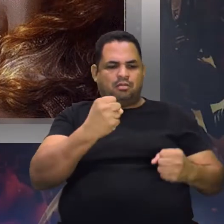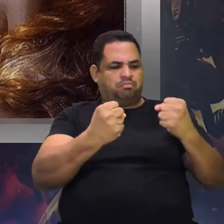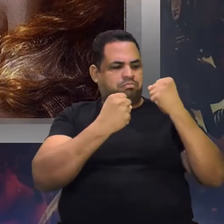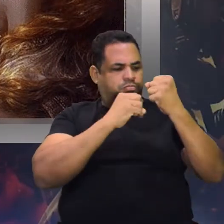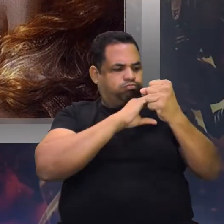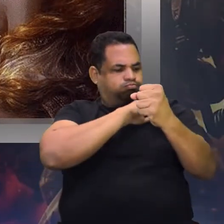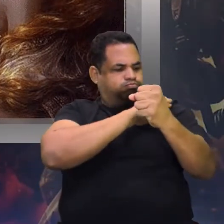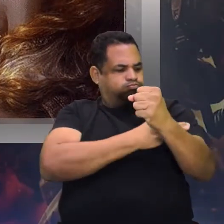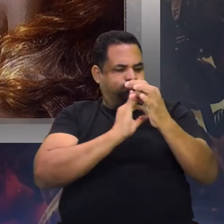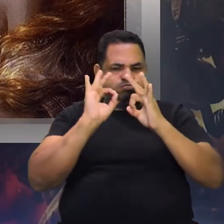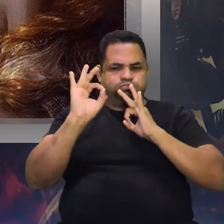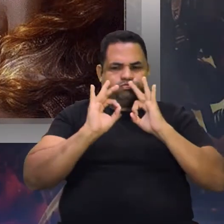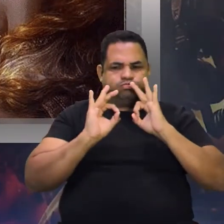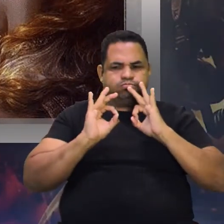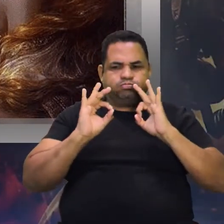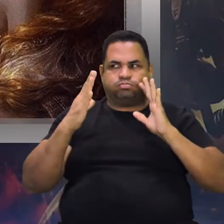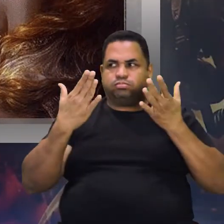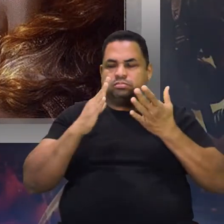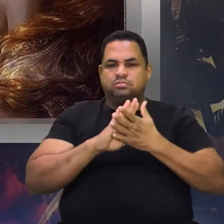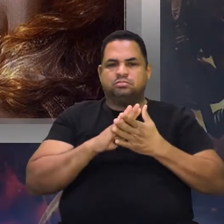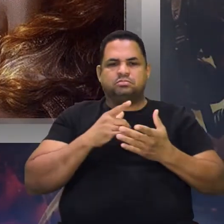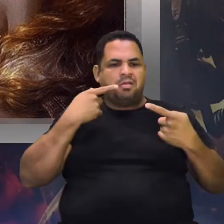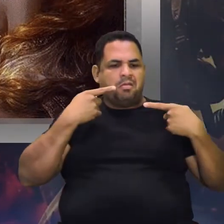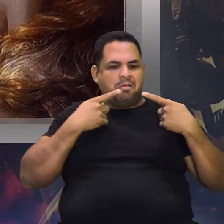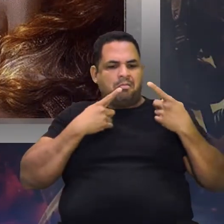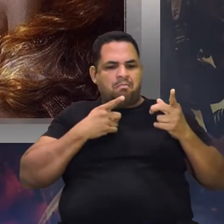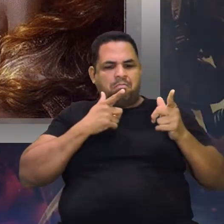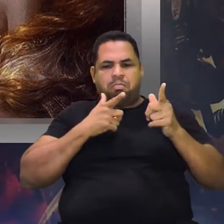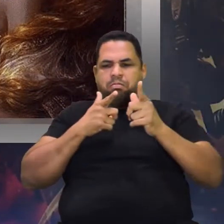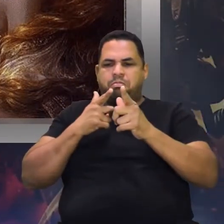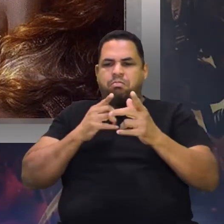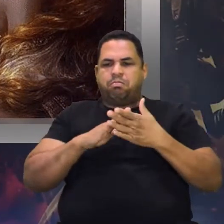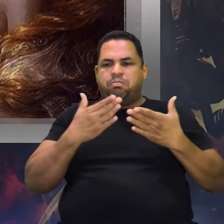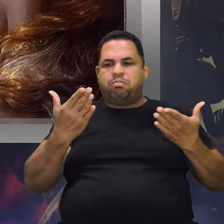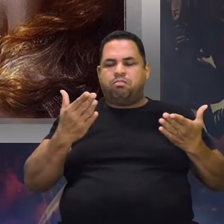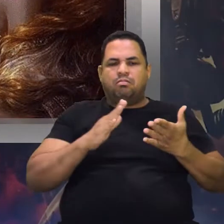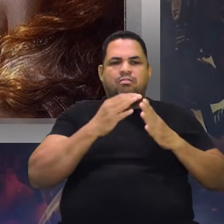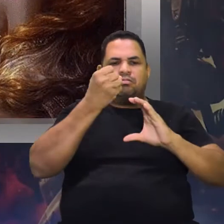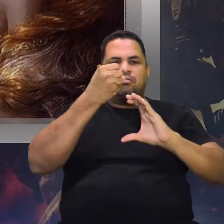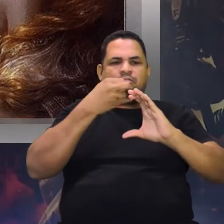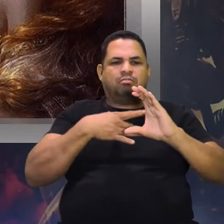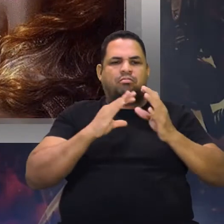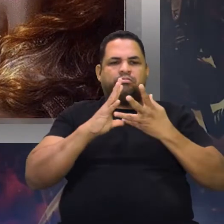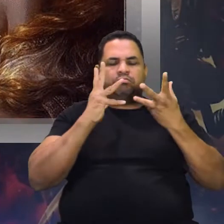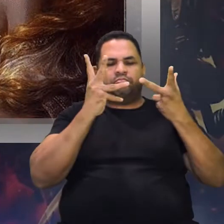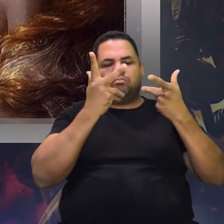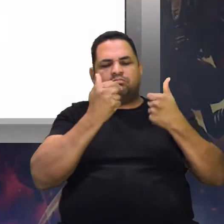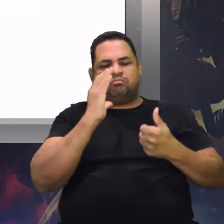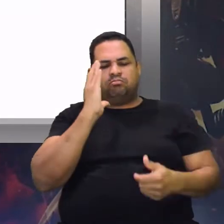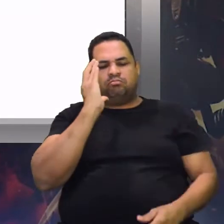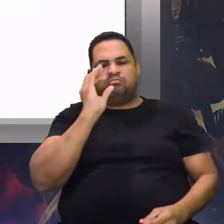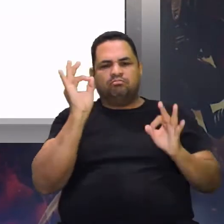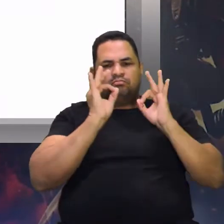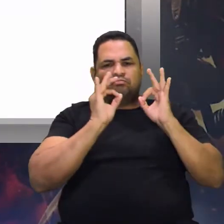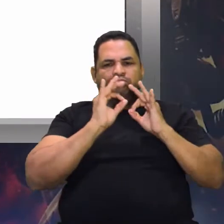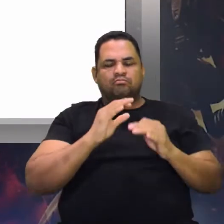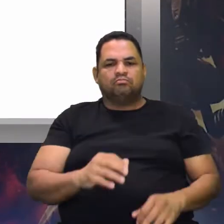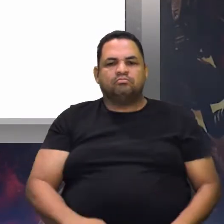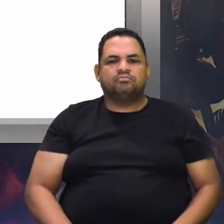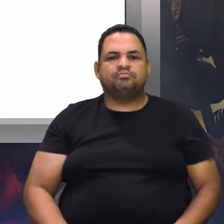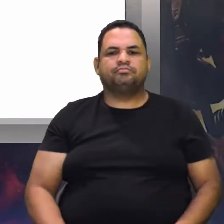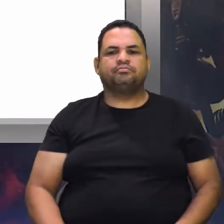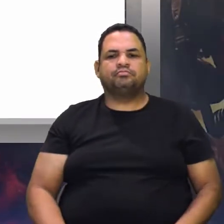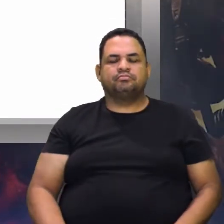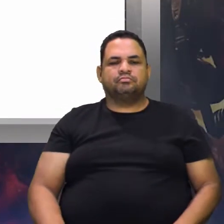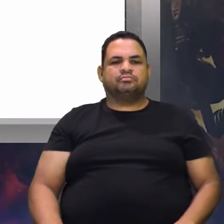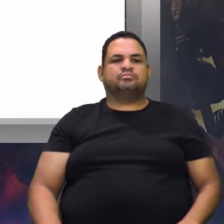definida, ser um guerreiro era o que caracterizava o belo na Grécia Antiga. Na tela para